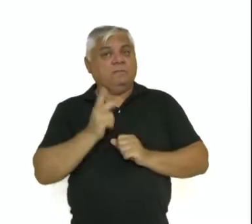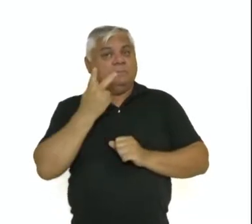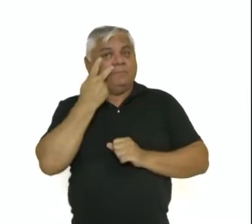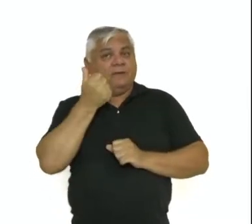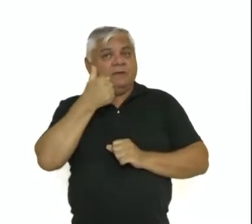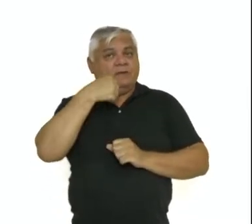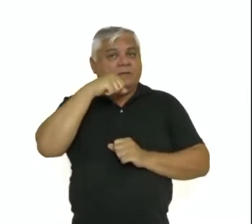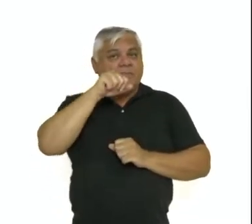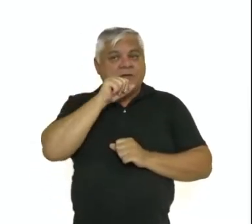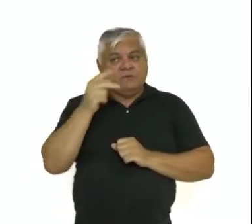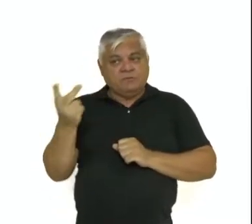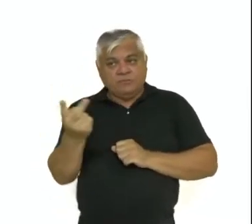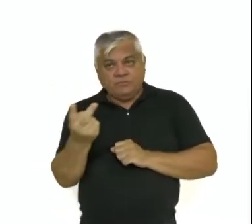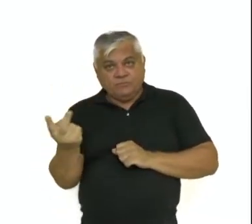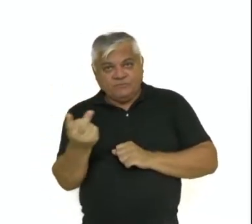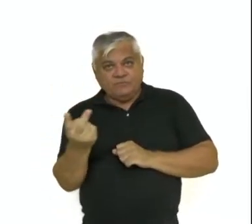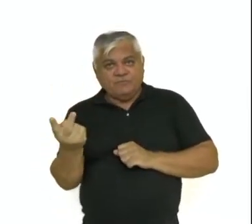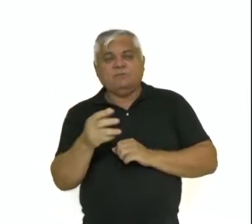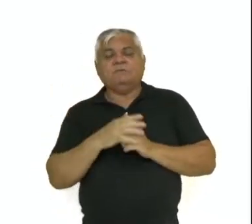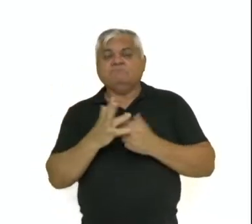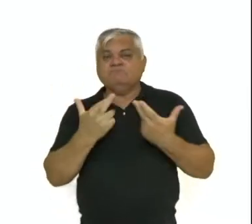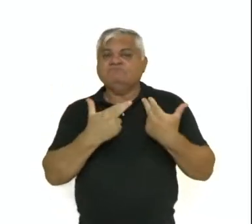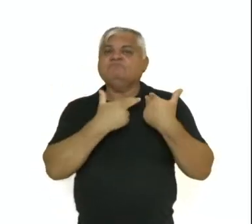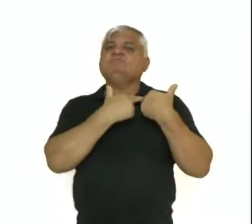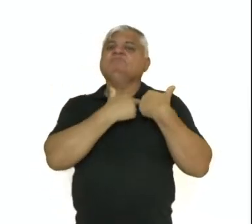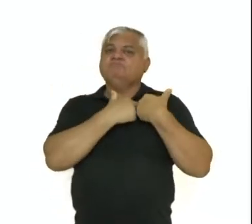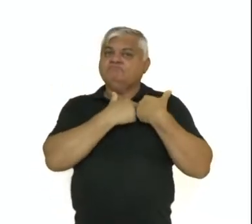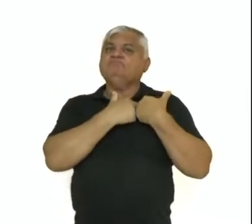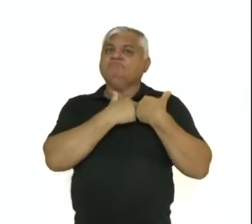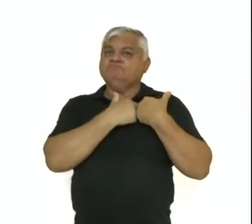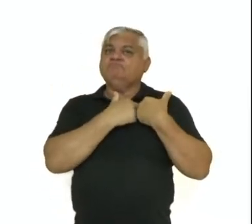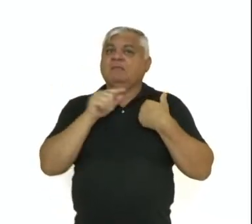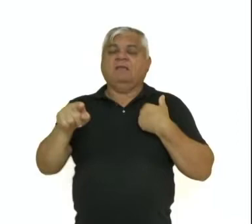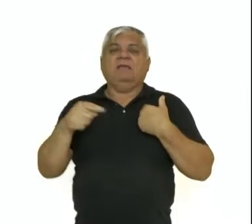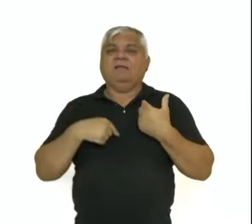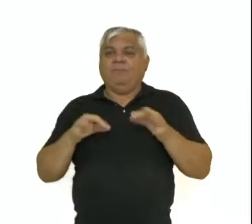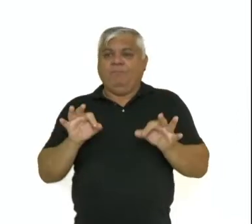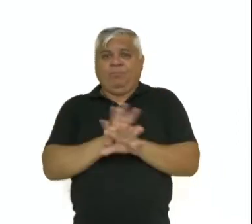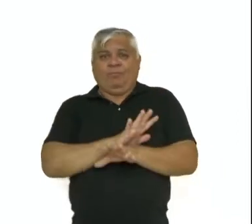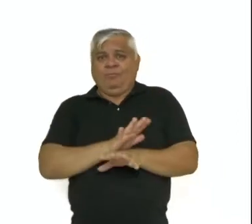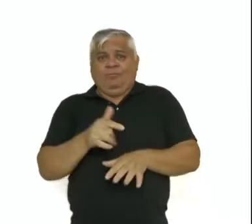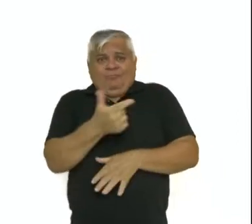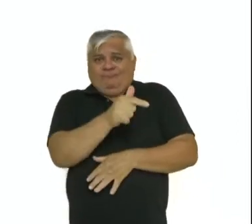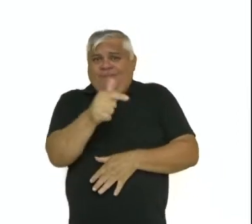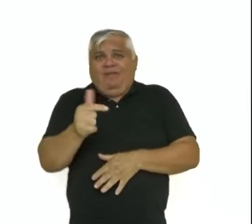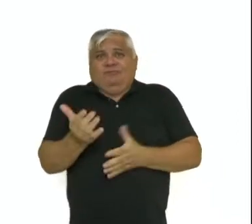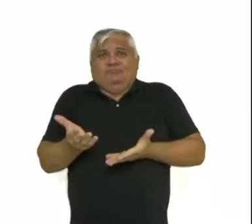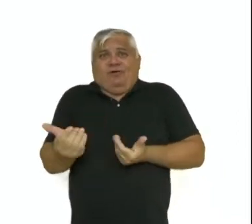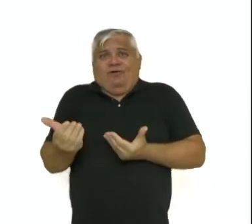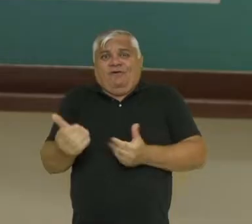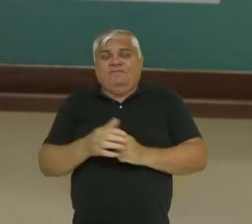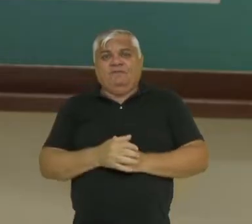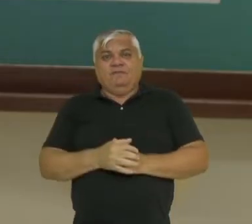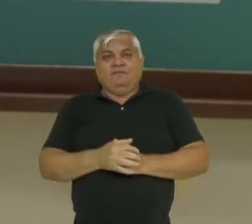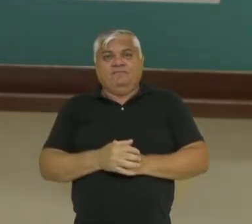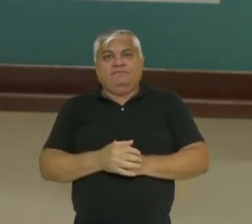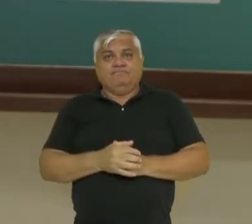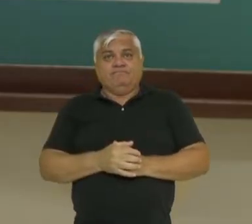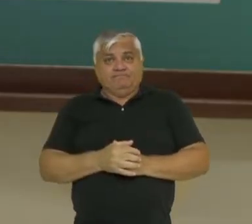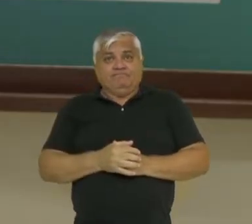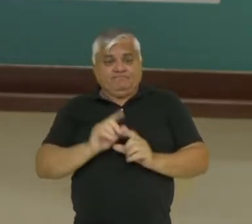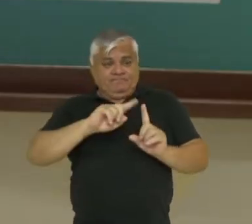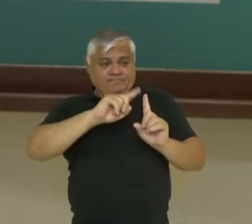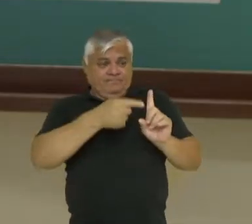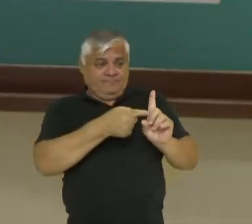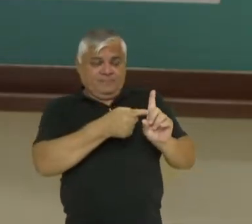pais responsabilidade para as quais não estavam preparados. Gerar uma nova vida não